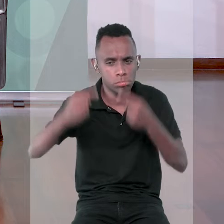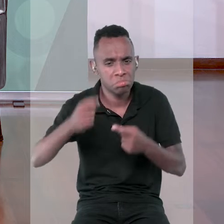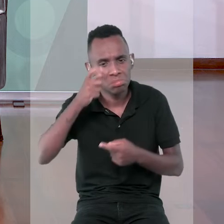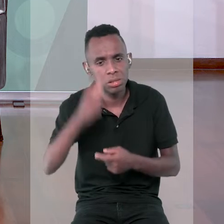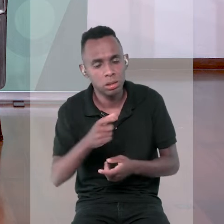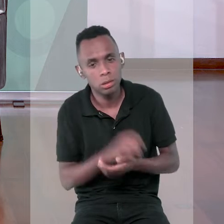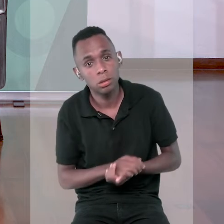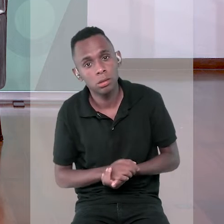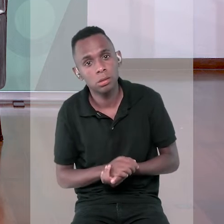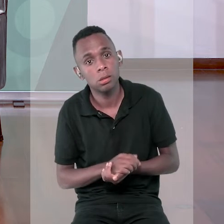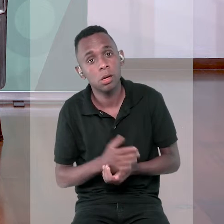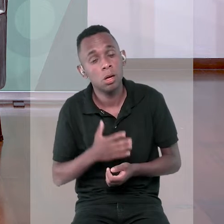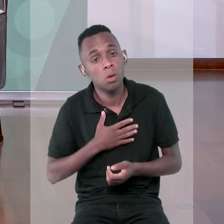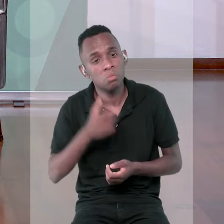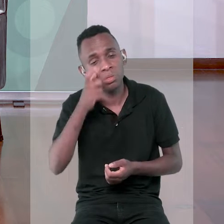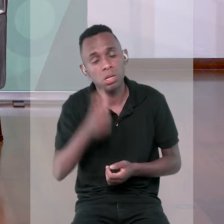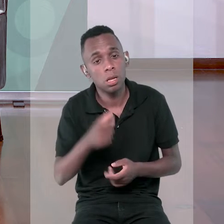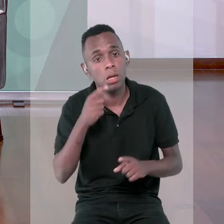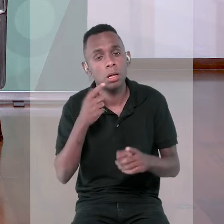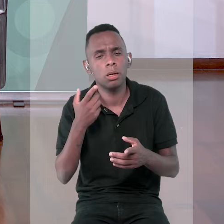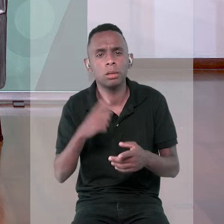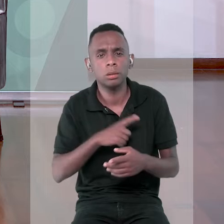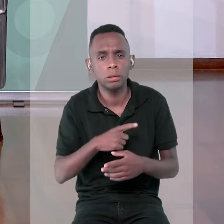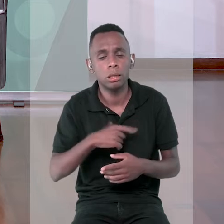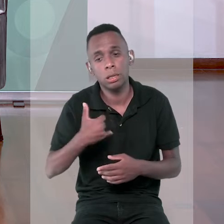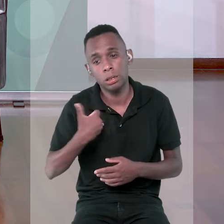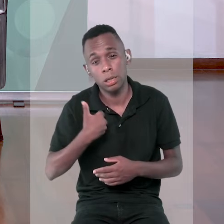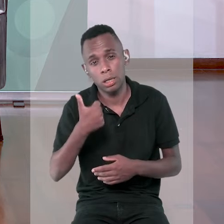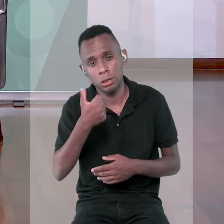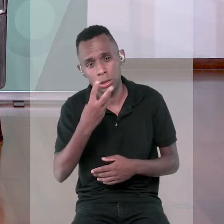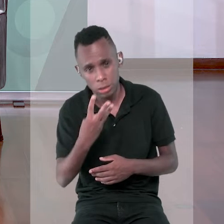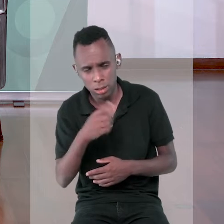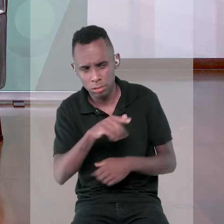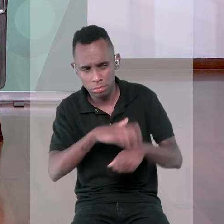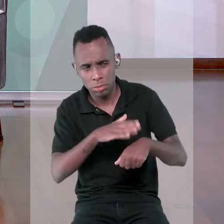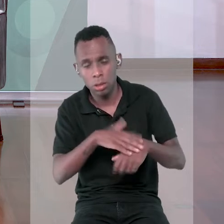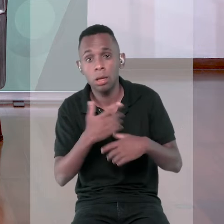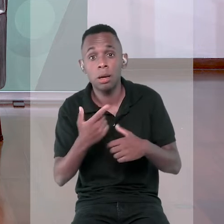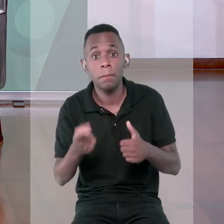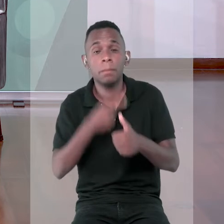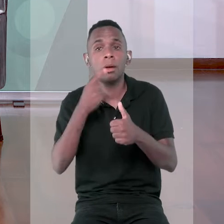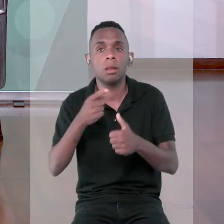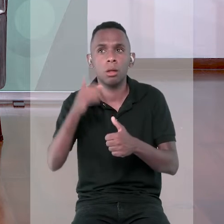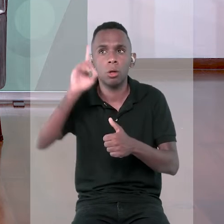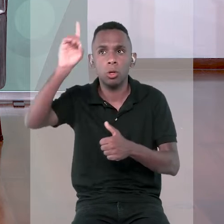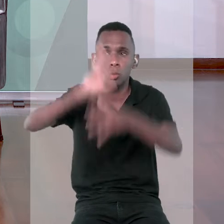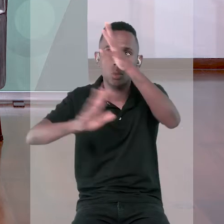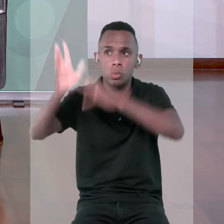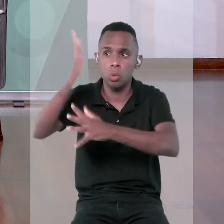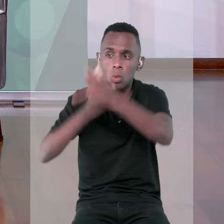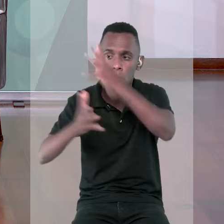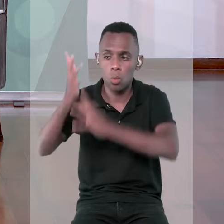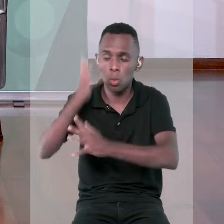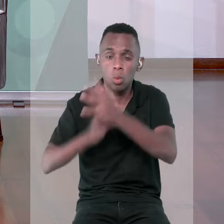história dela. Eu achei interessante você contar que, quando ela tinha 13 anos, que foi a primeira vez que ela teria ouvido a voz de Deus,